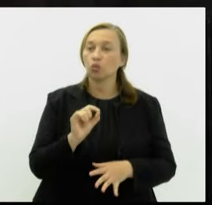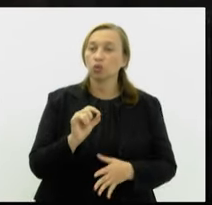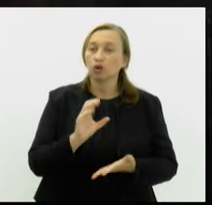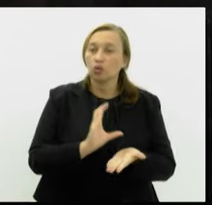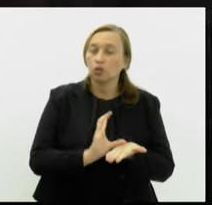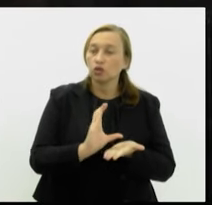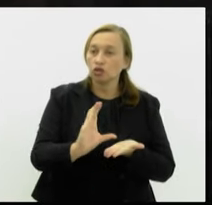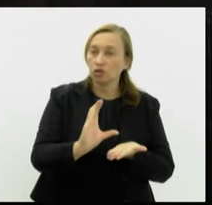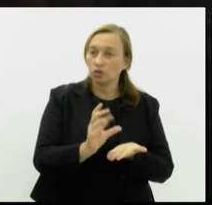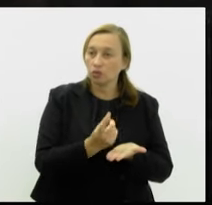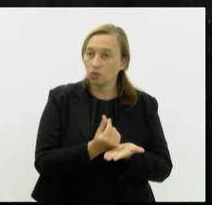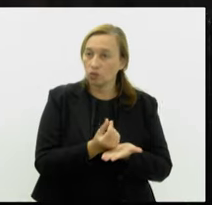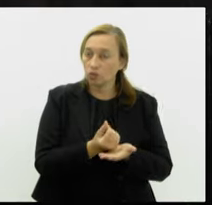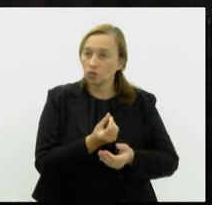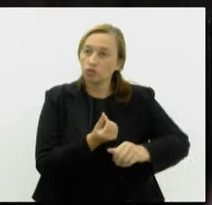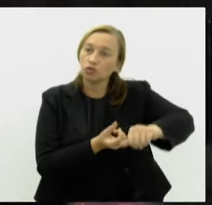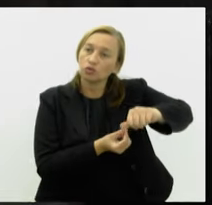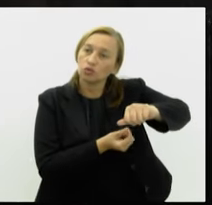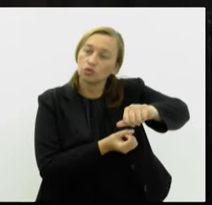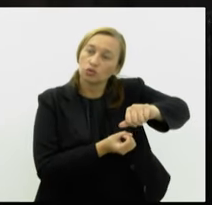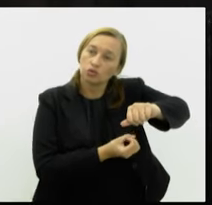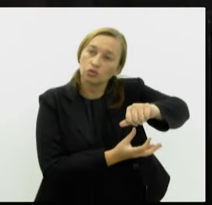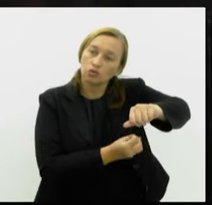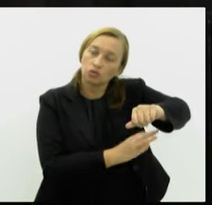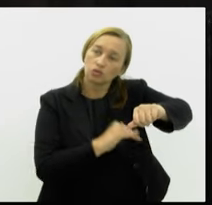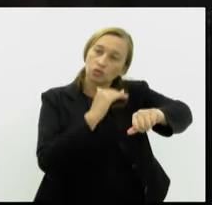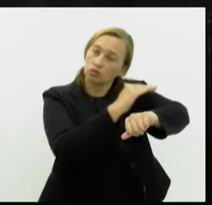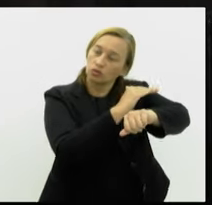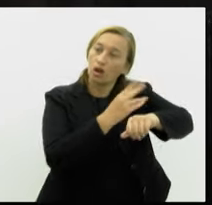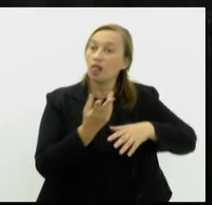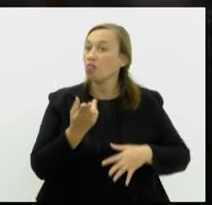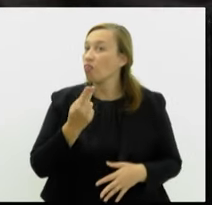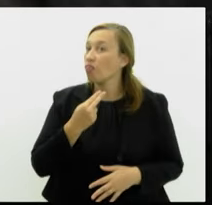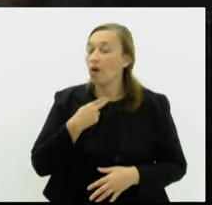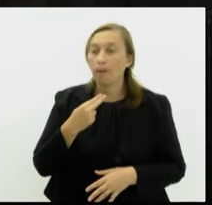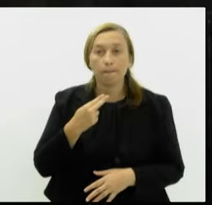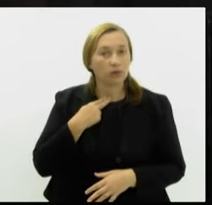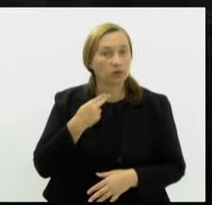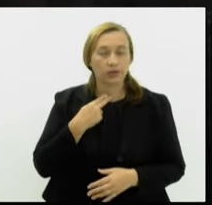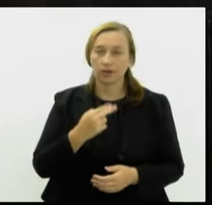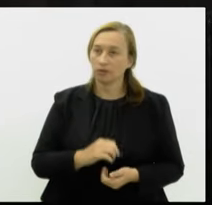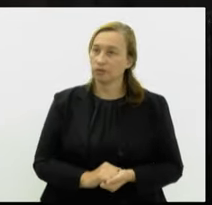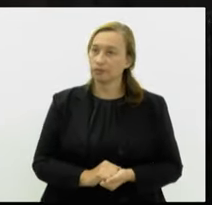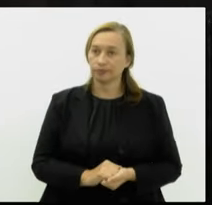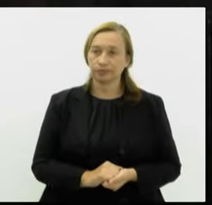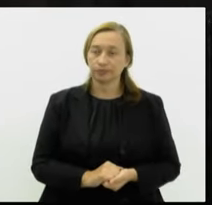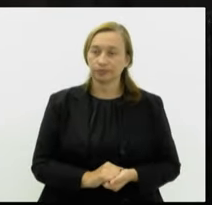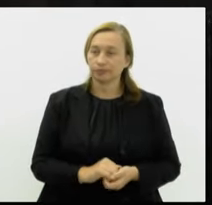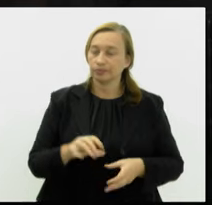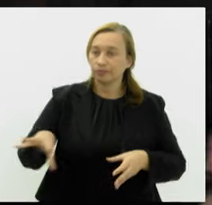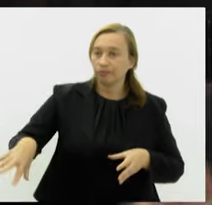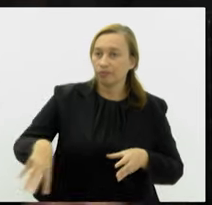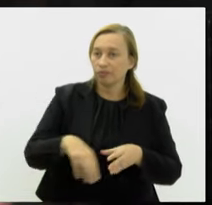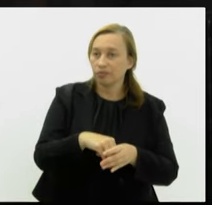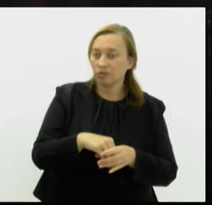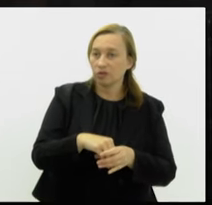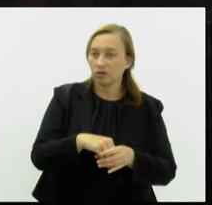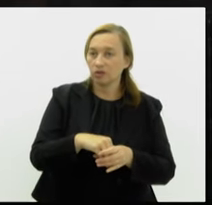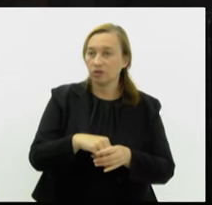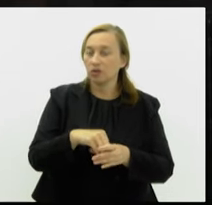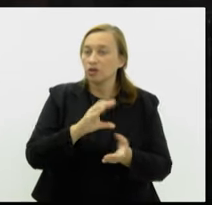disponibilizados no Fundo Soberano não poderão integrar os recursos